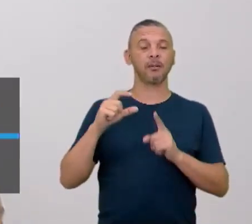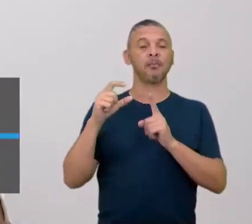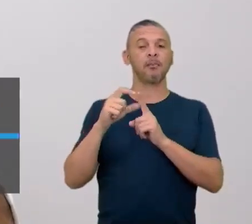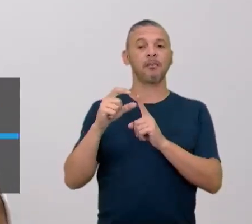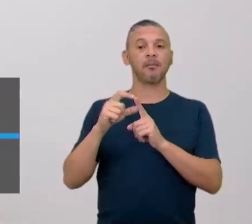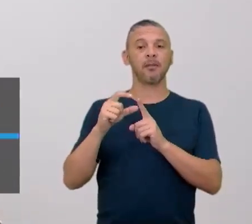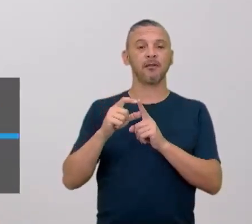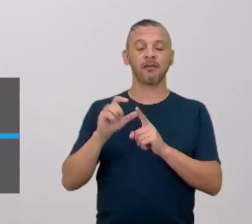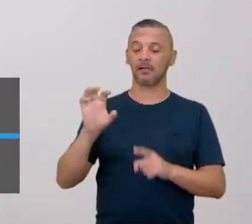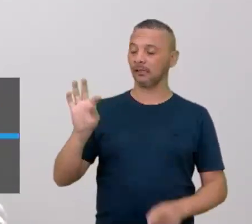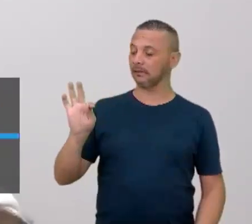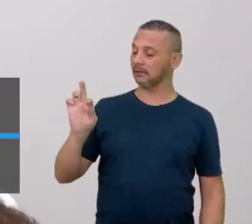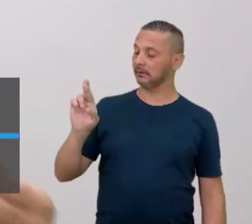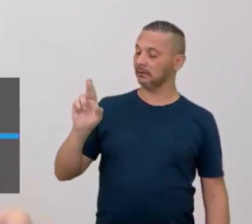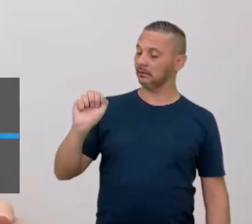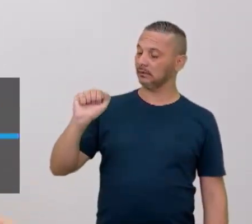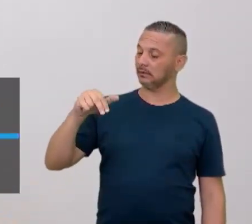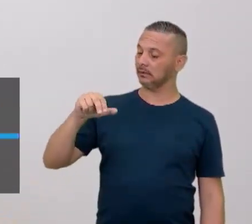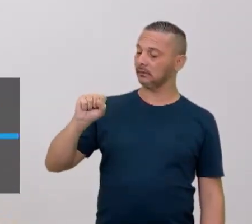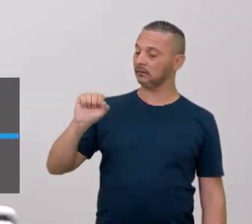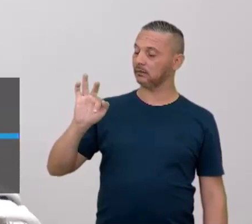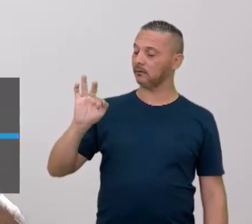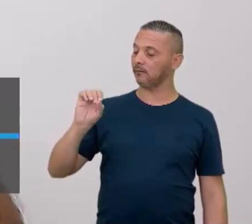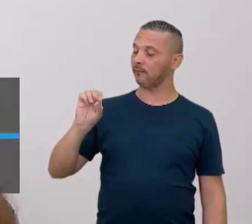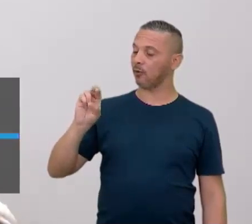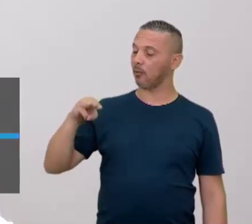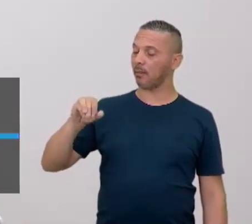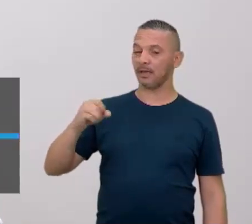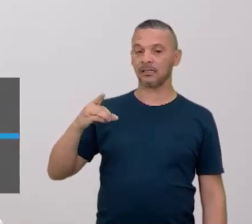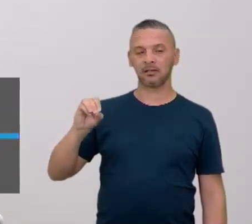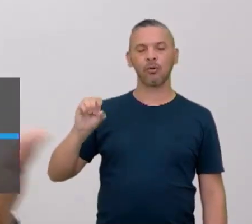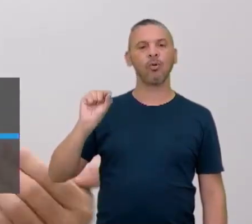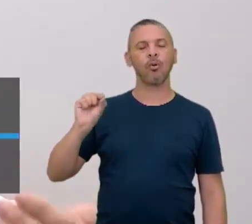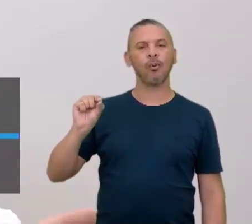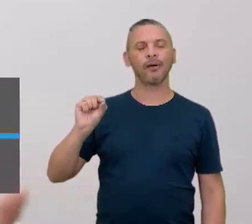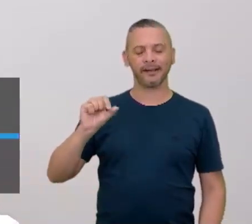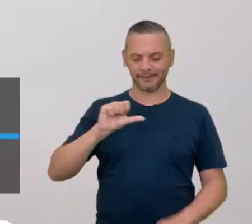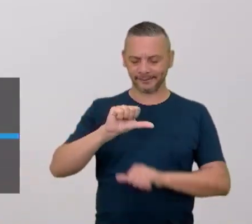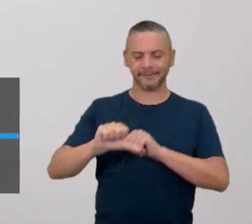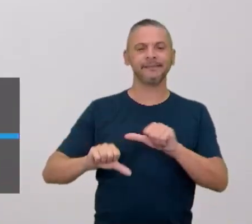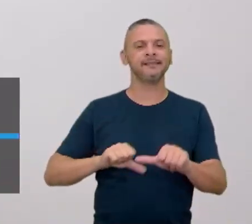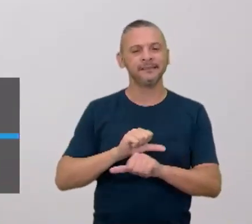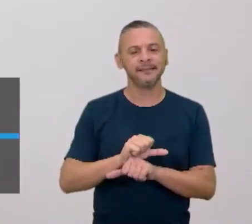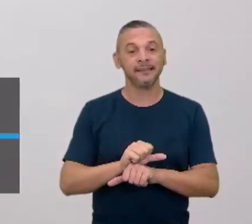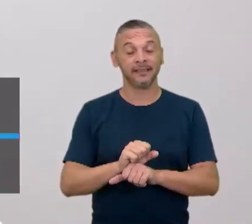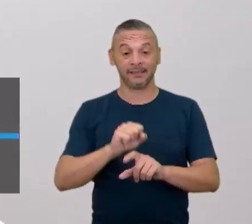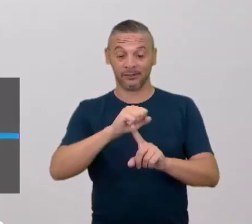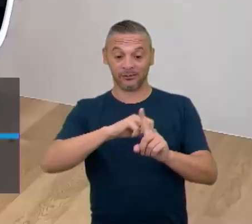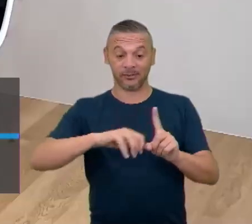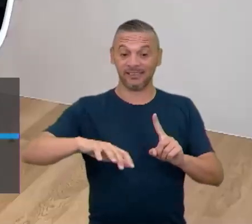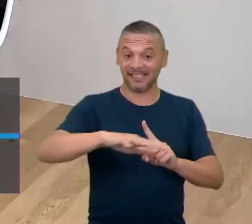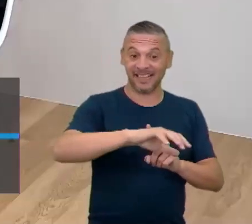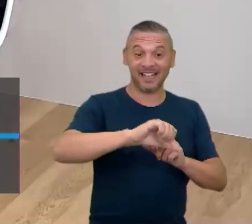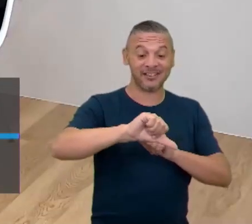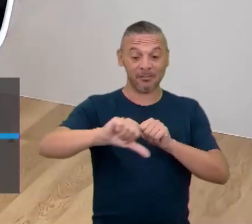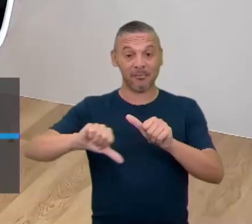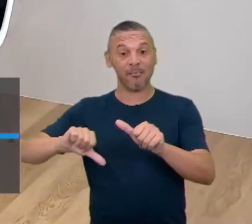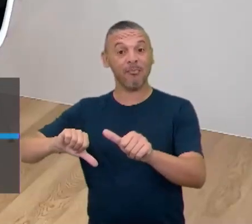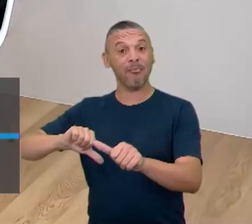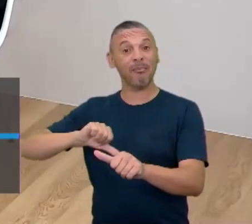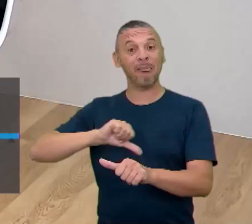A transformação. A ideia de que a sociedade nada mais é do que um organismo vivo. Sim, sim. Que